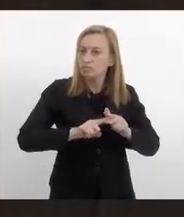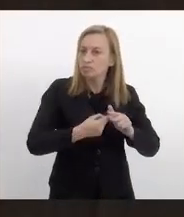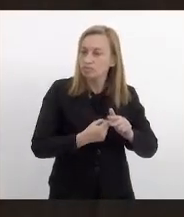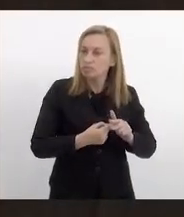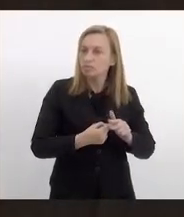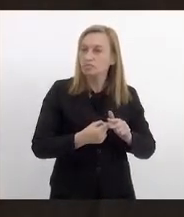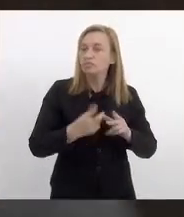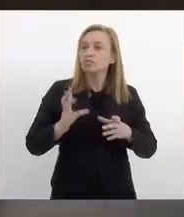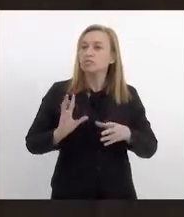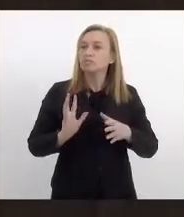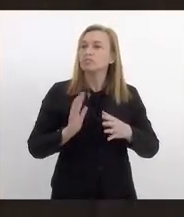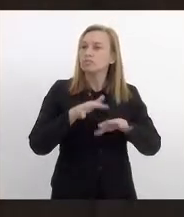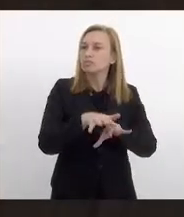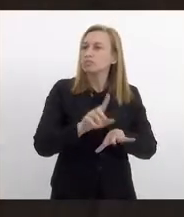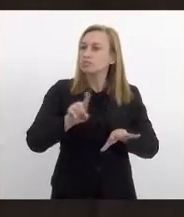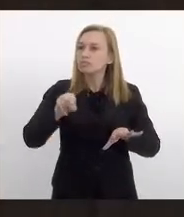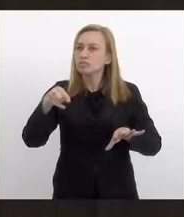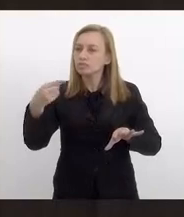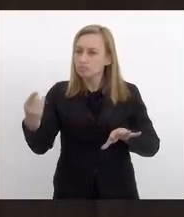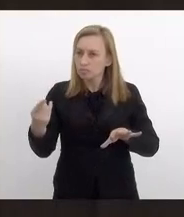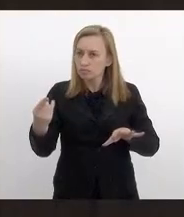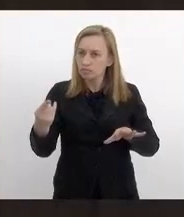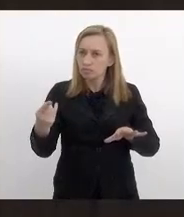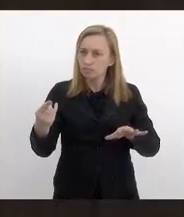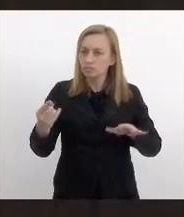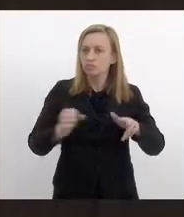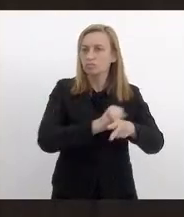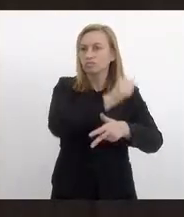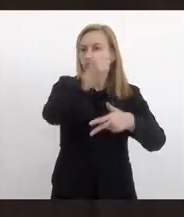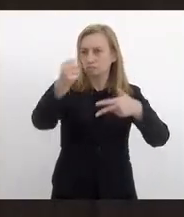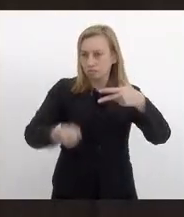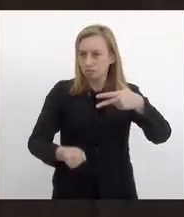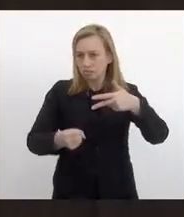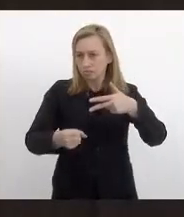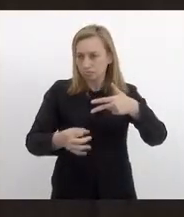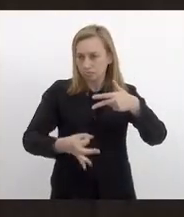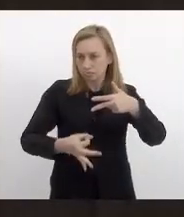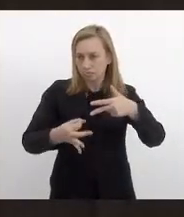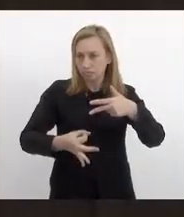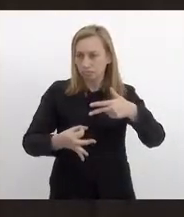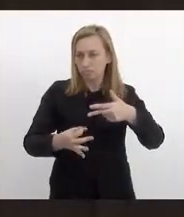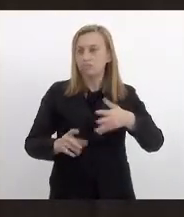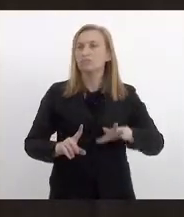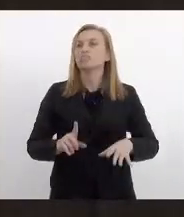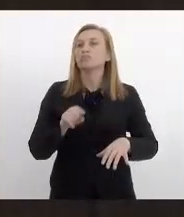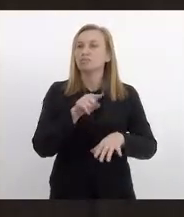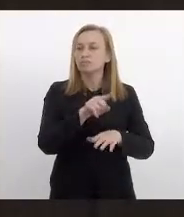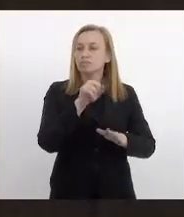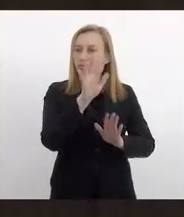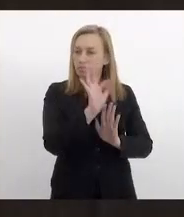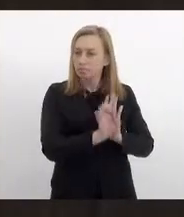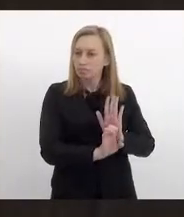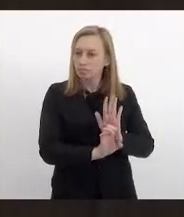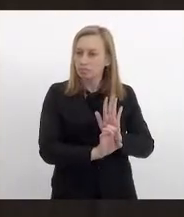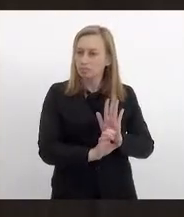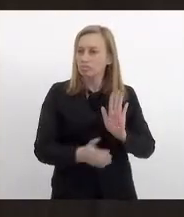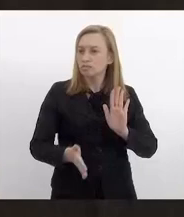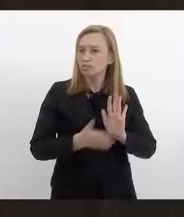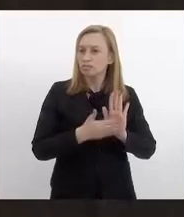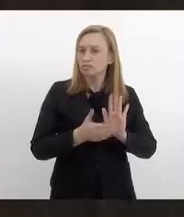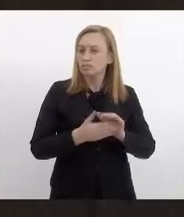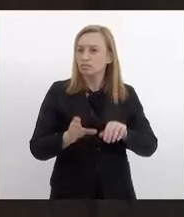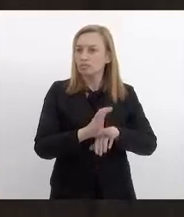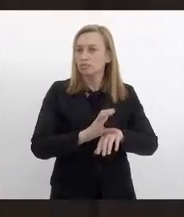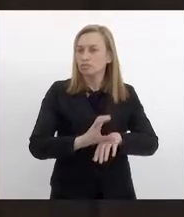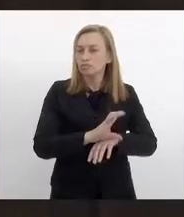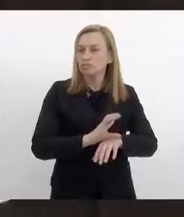e a inclusão dos outros poderes e entes. Ok. Então, com essas emendas, a proposta é pela constitucionalidade